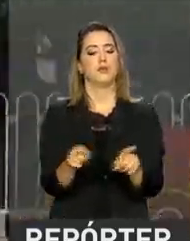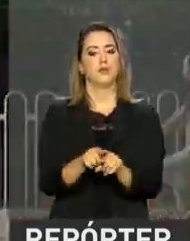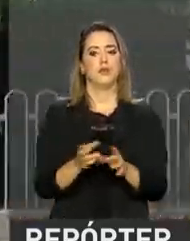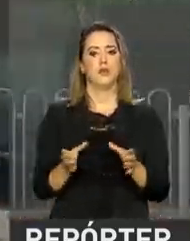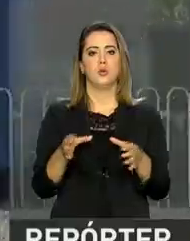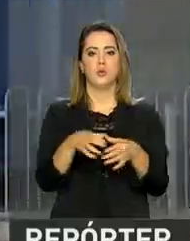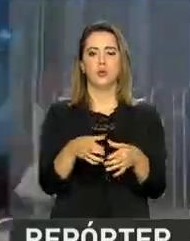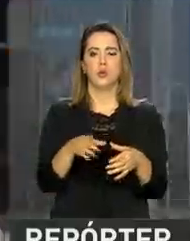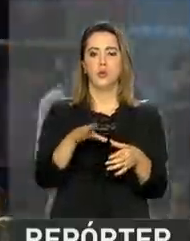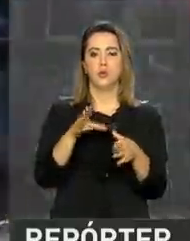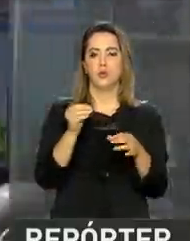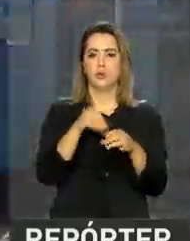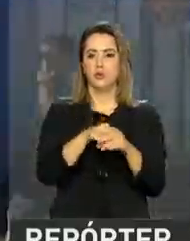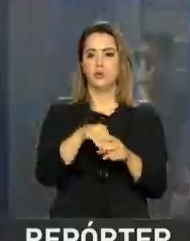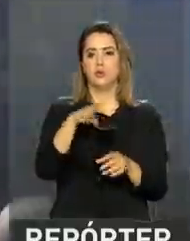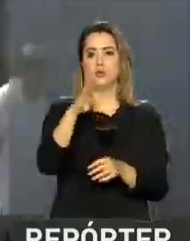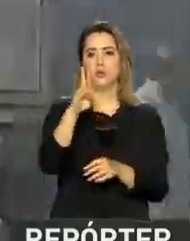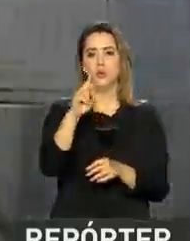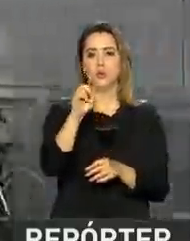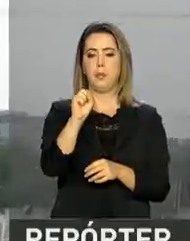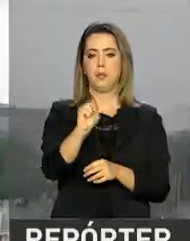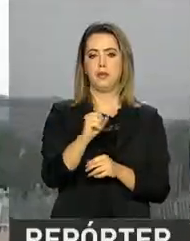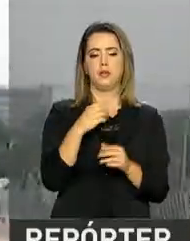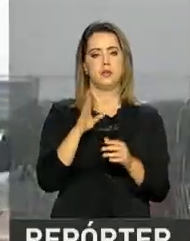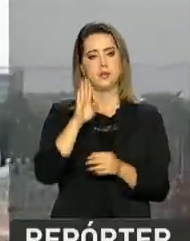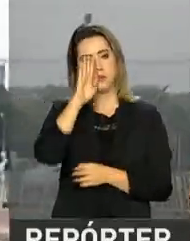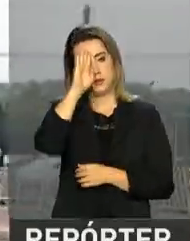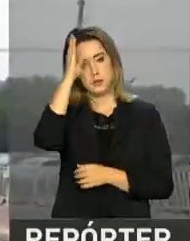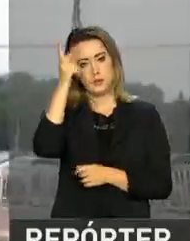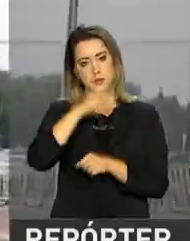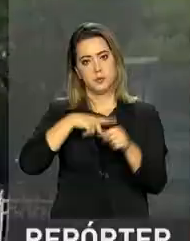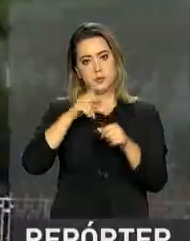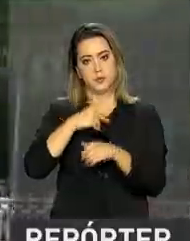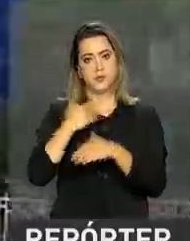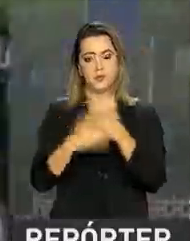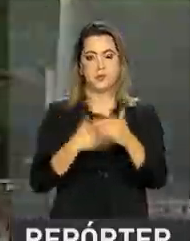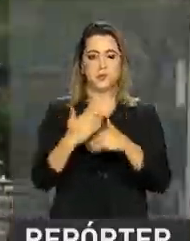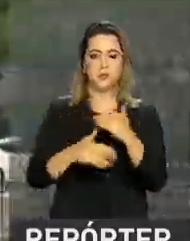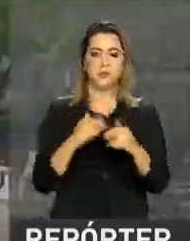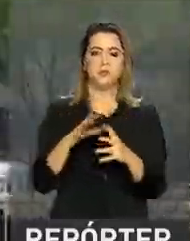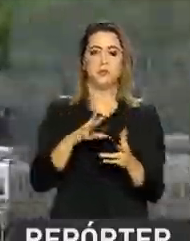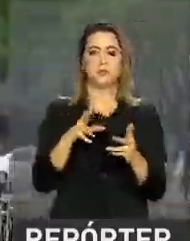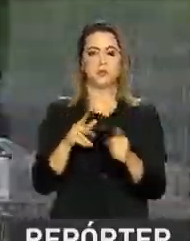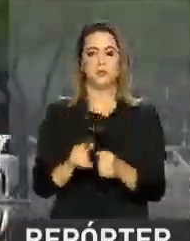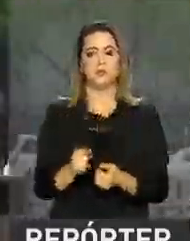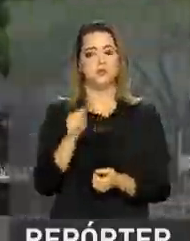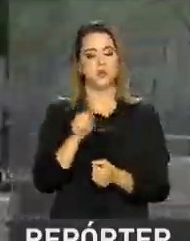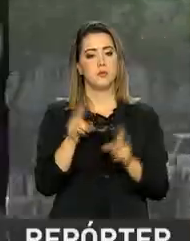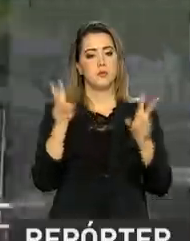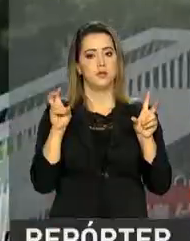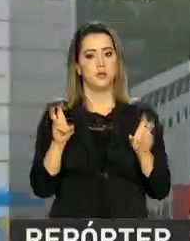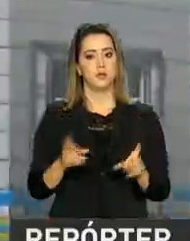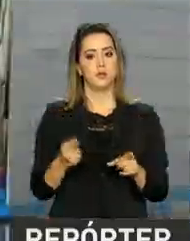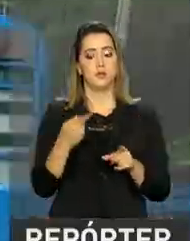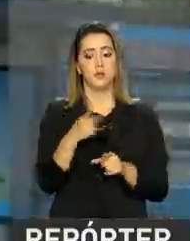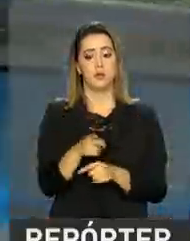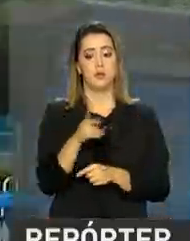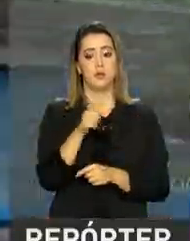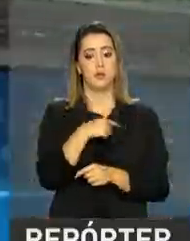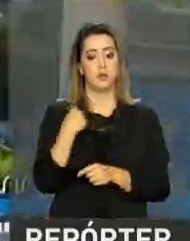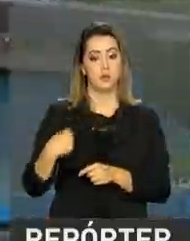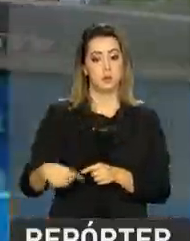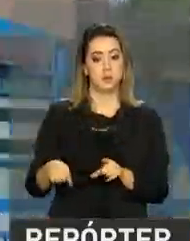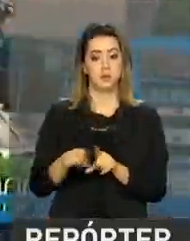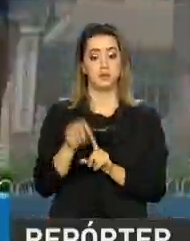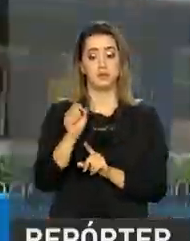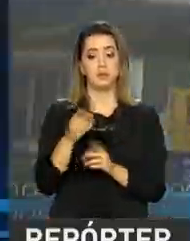nos brics o grupo das principais nações em desenvolvimento do planeta é nesse contexto que o presidente michel temer